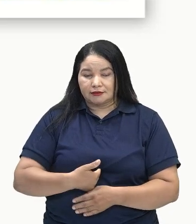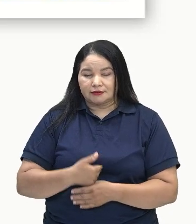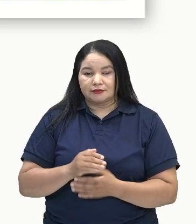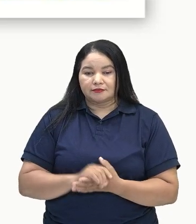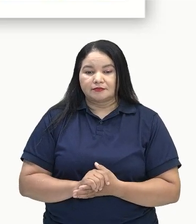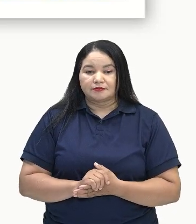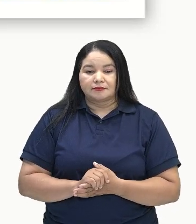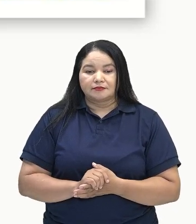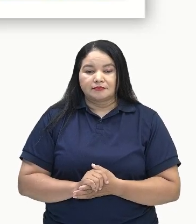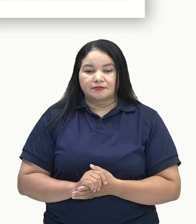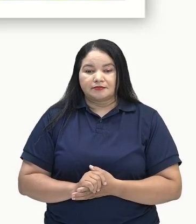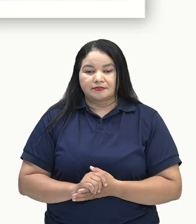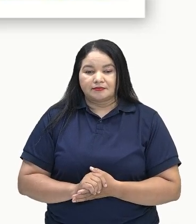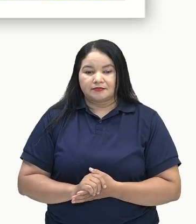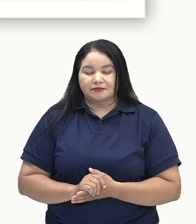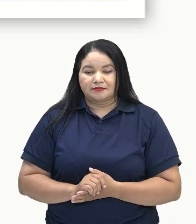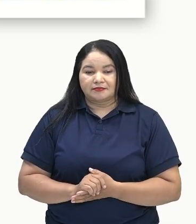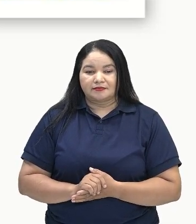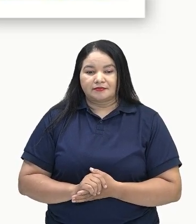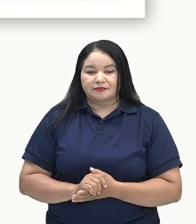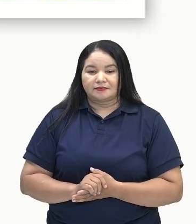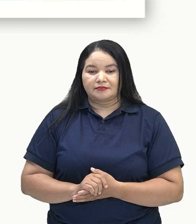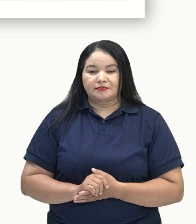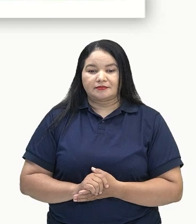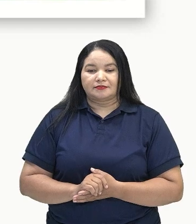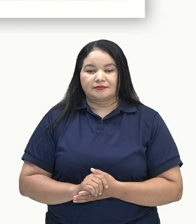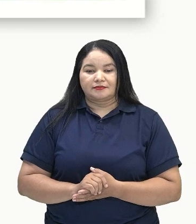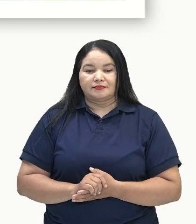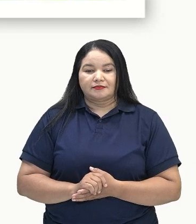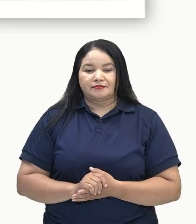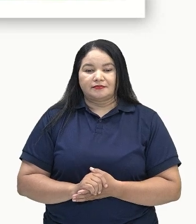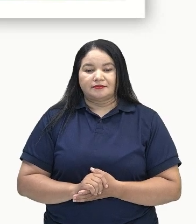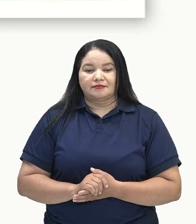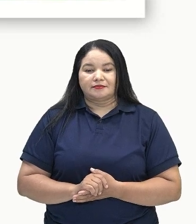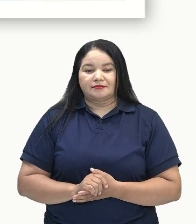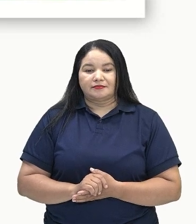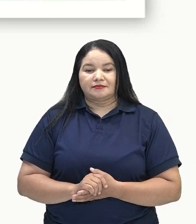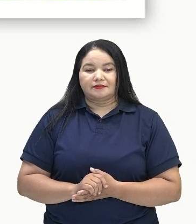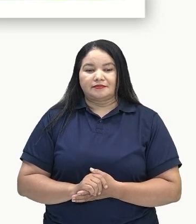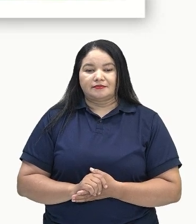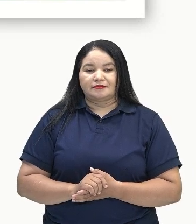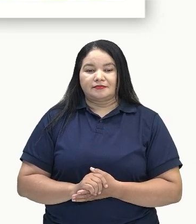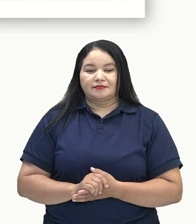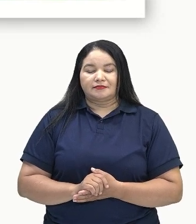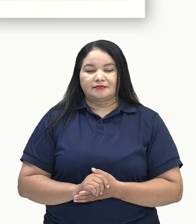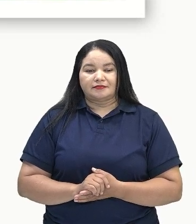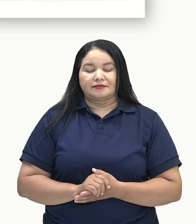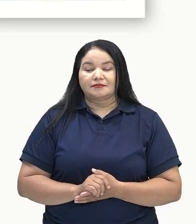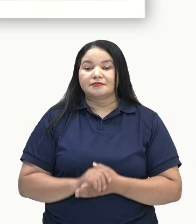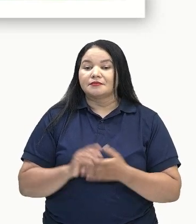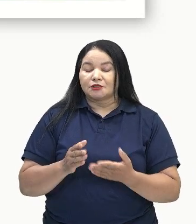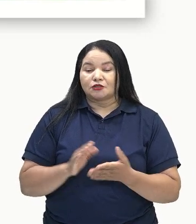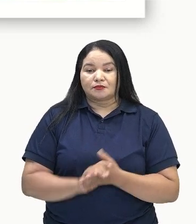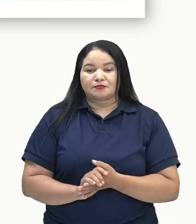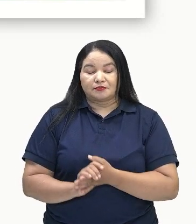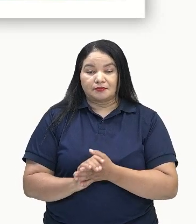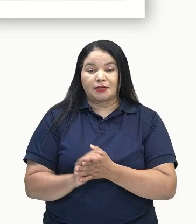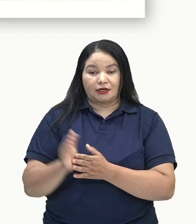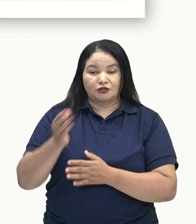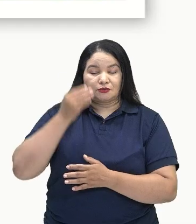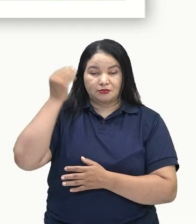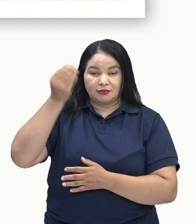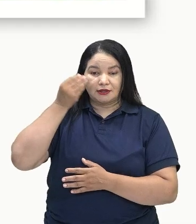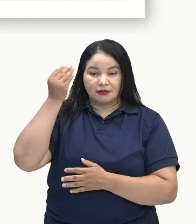Amazon say that when the forest is destroyed, their life becomes harder. Então, pela experiência, pessoas que